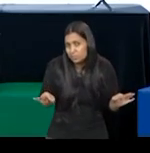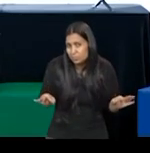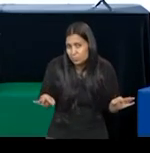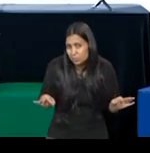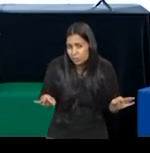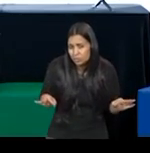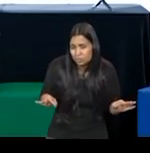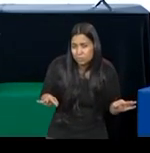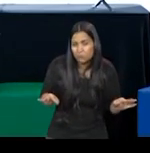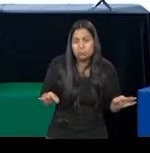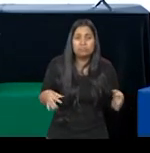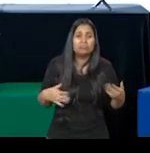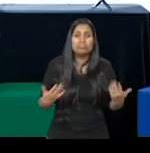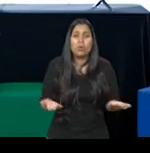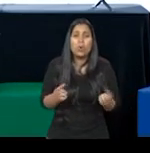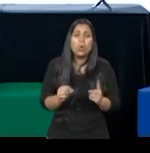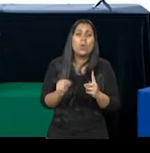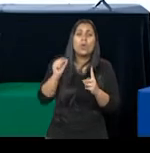simplesmente vista como